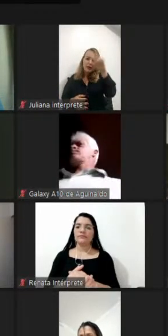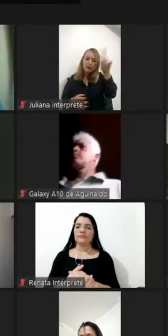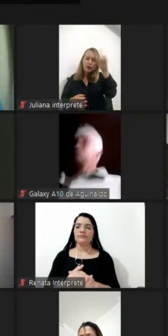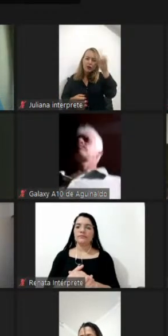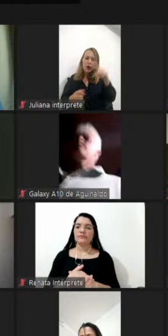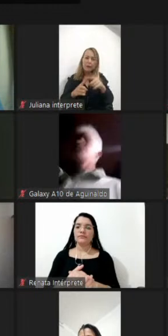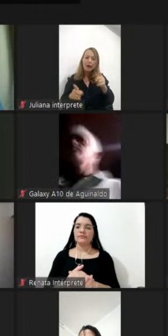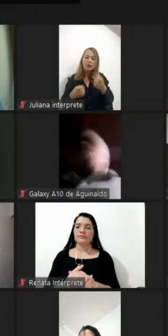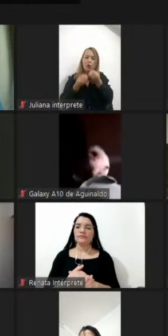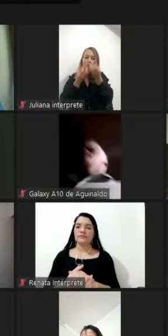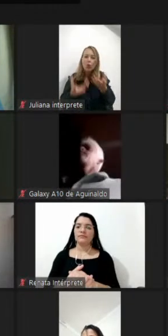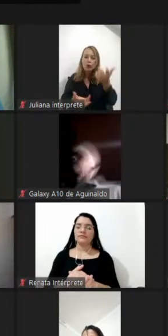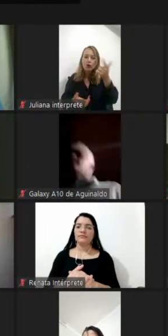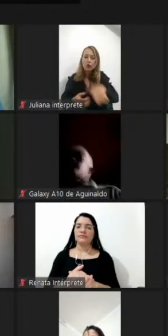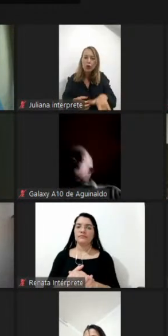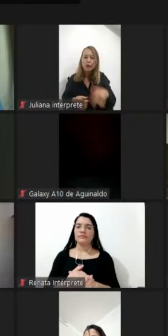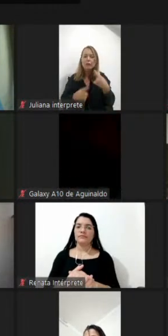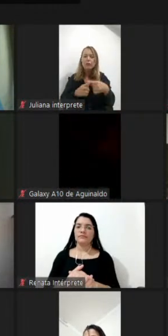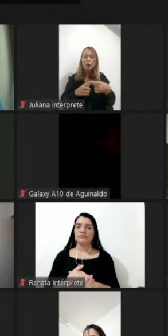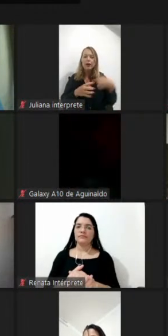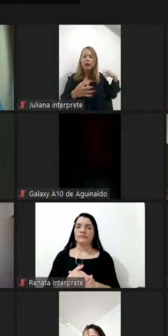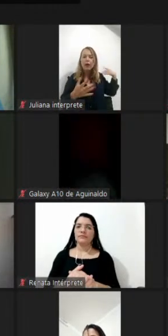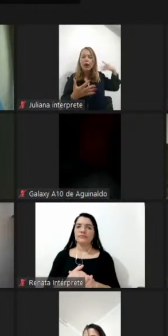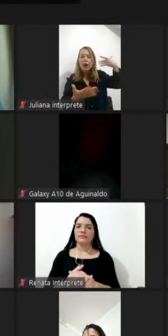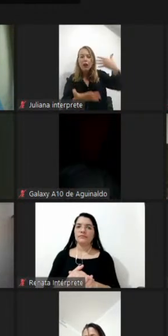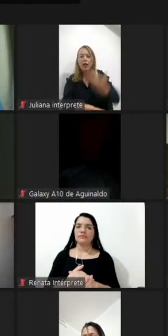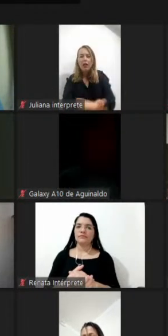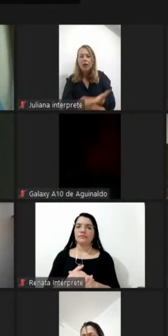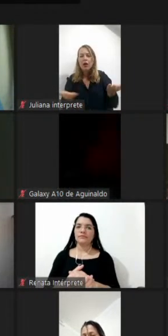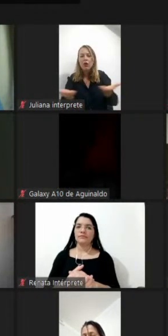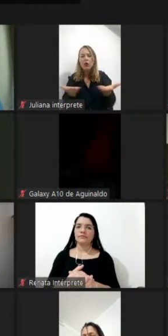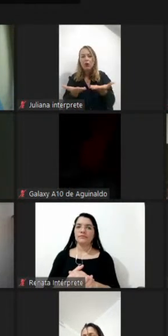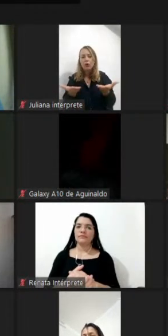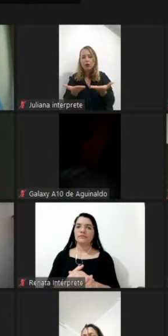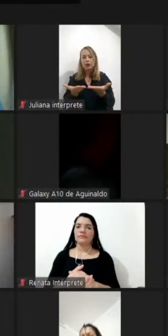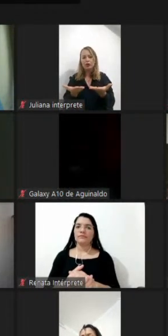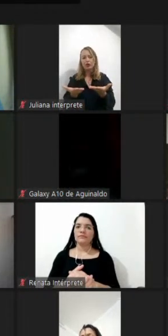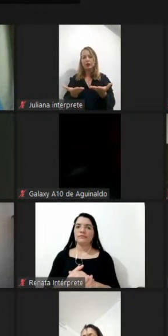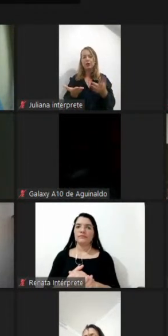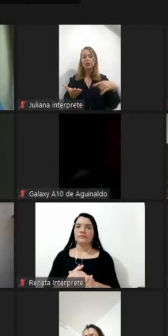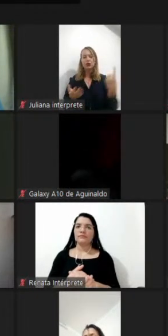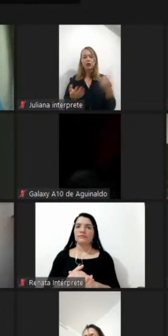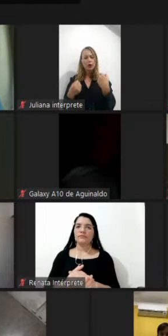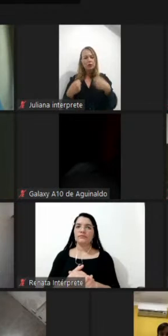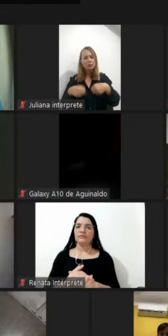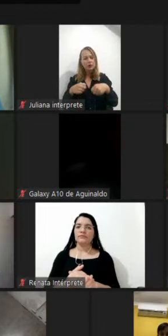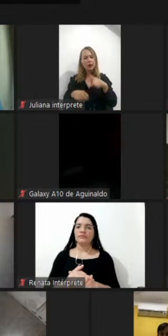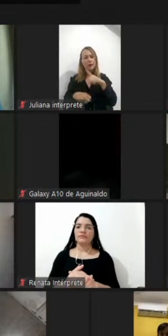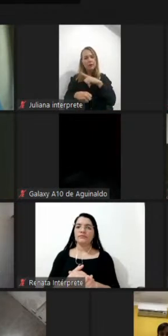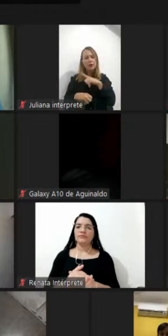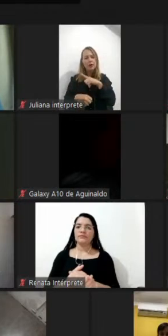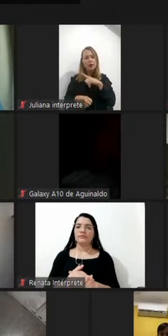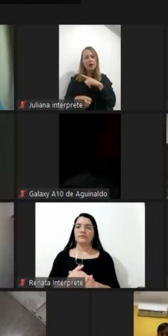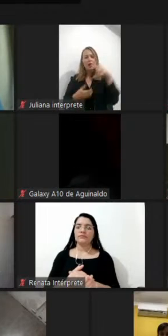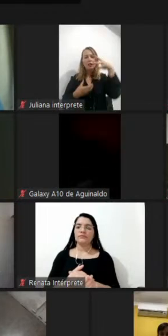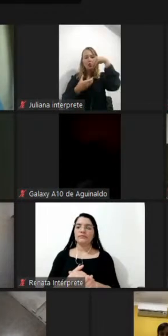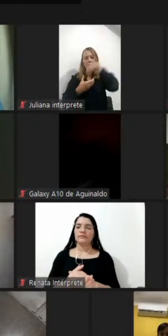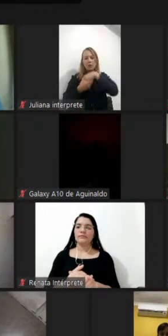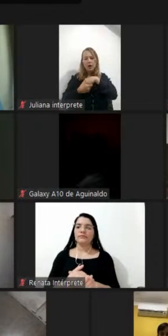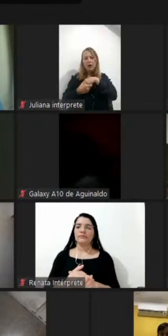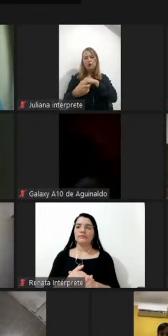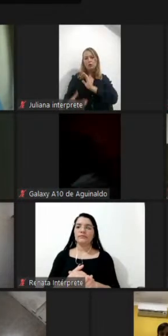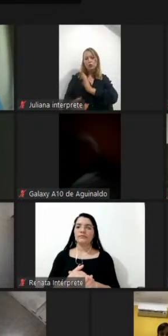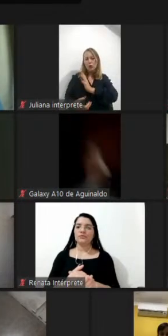ela se estende até os dias de hoje. E mais do que nunca, nós precisamos ter dentro do nosso coração